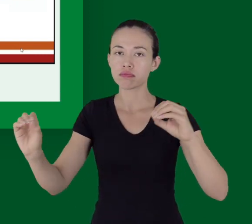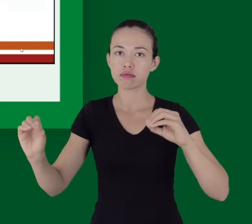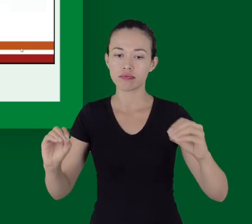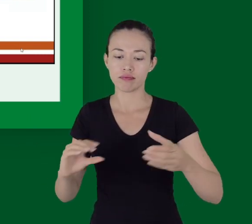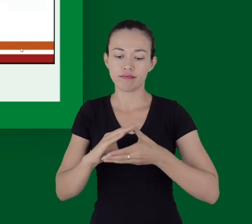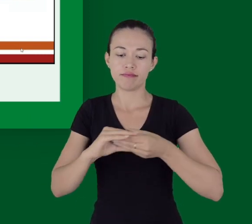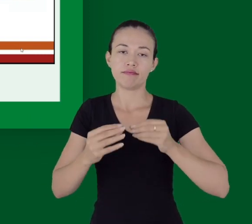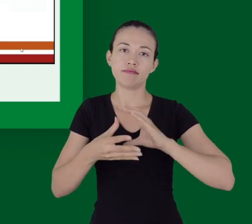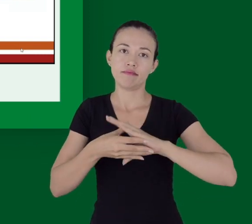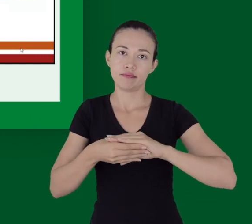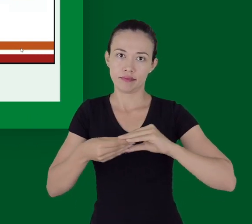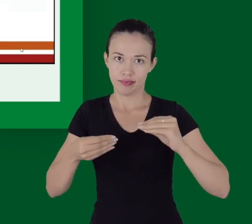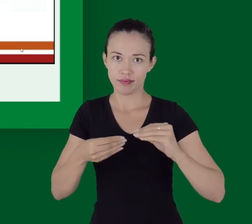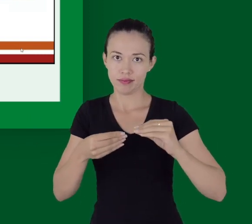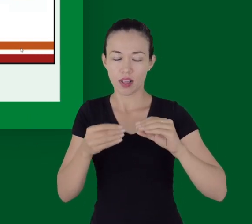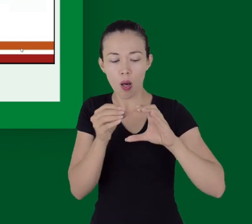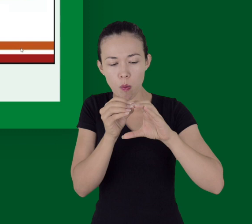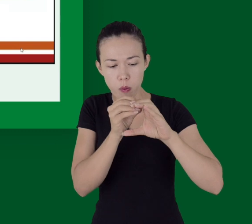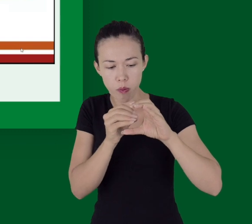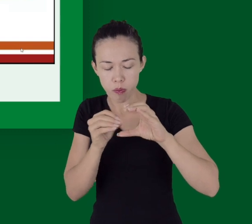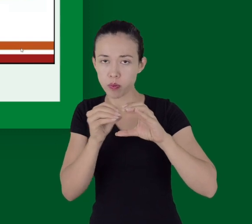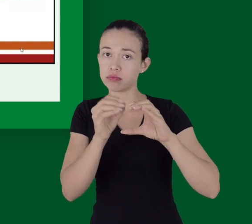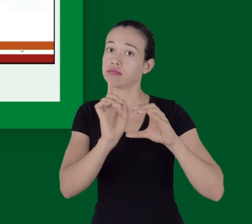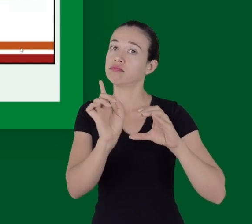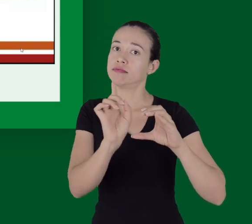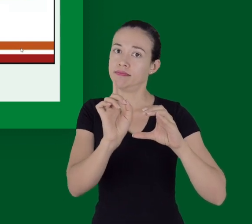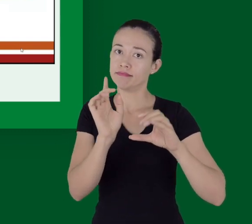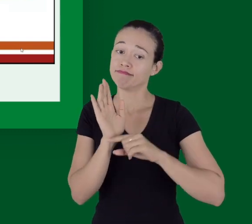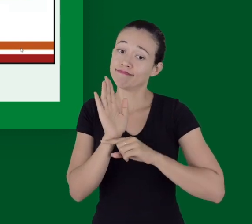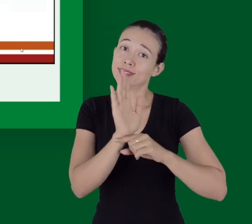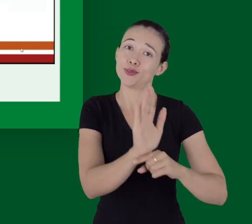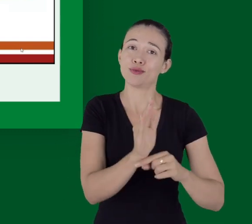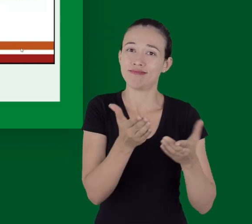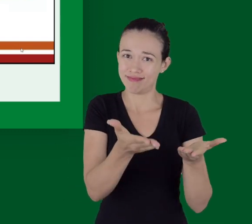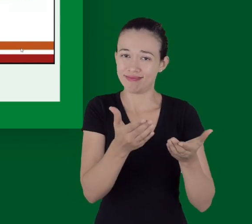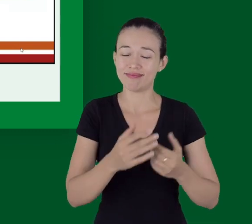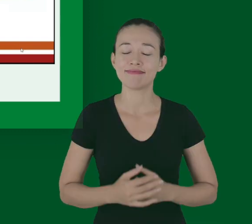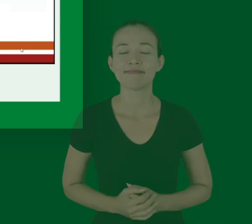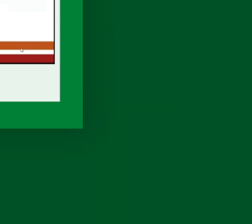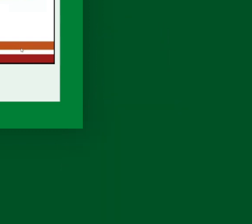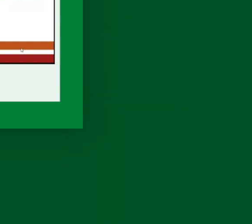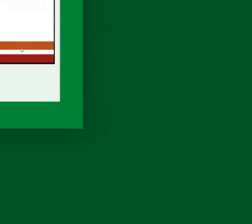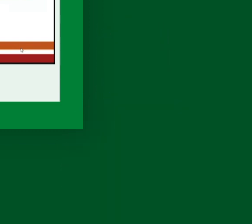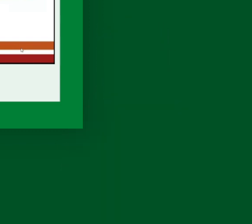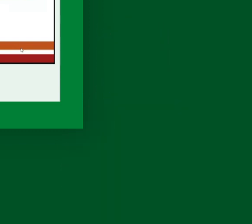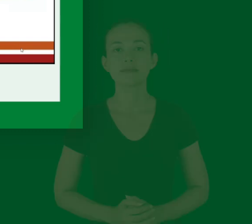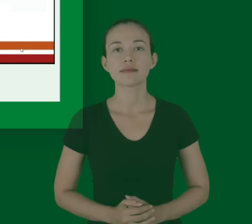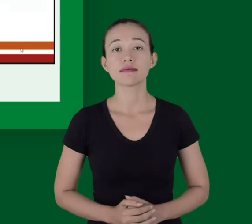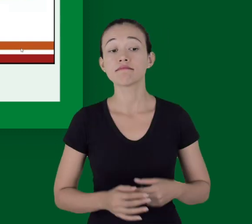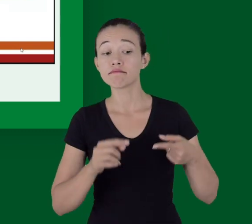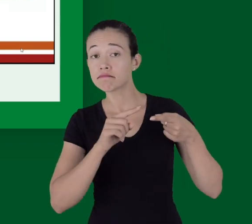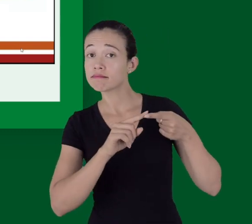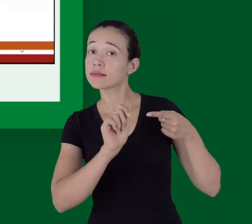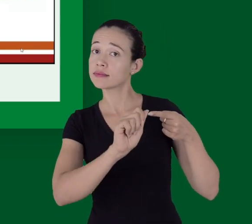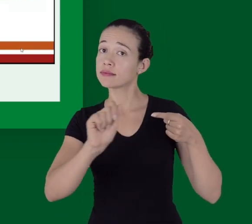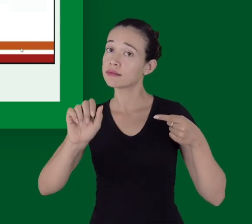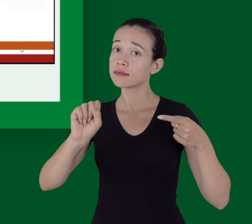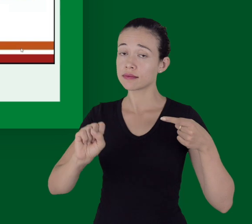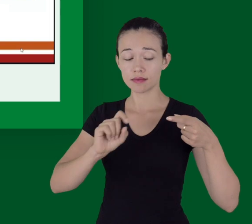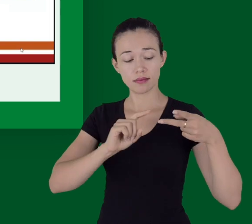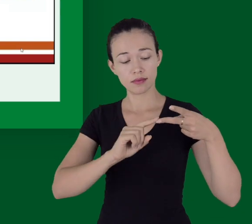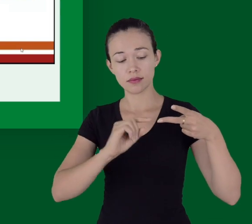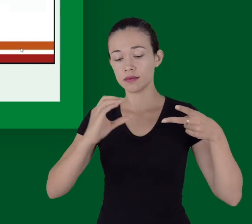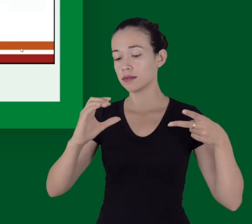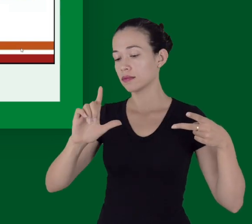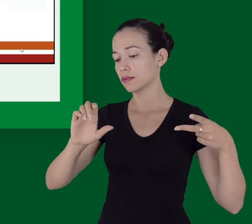ativar a formação do coágulo, você vai evitar que esse coágulo forme, então vai evitar de obstruir a artéria. A heparina que age, que